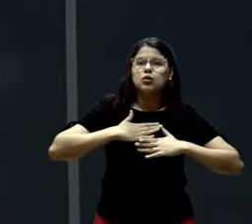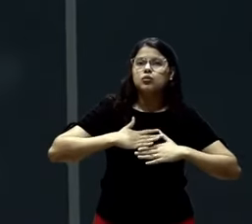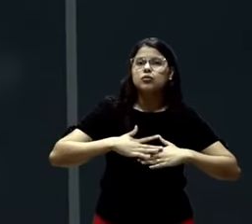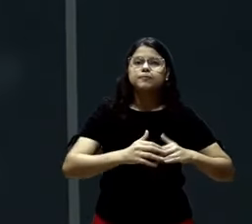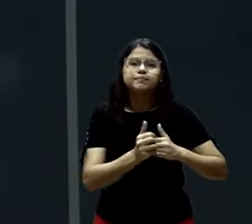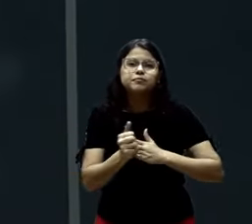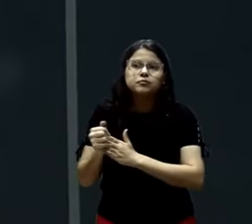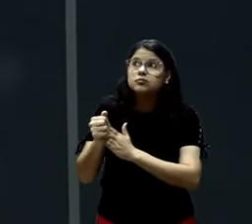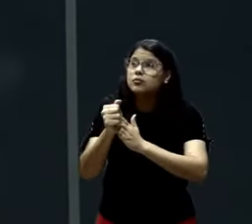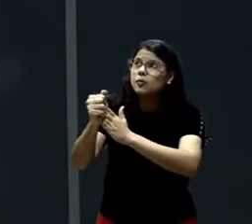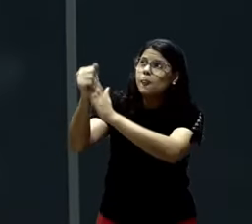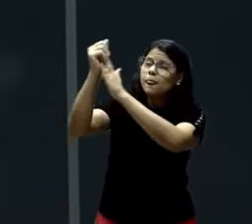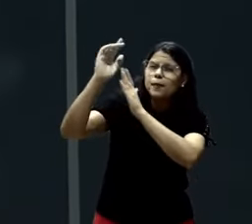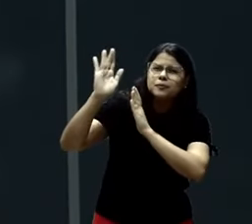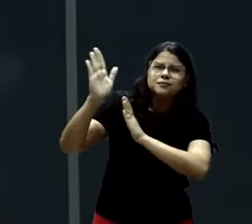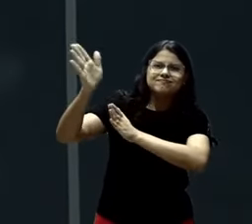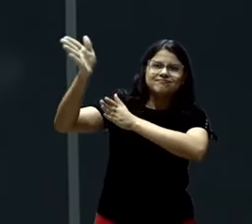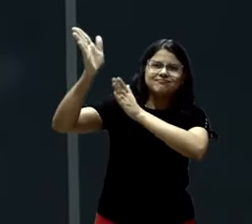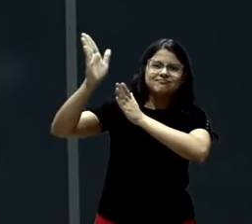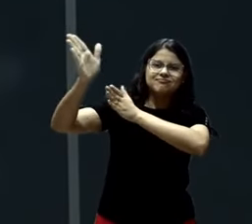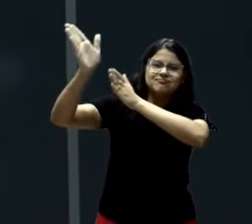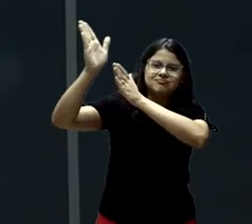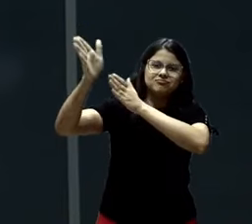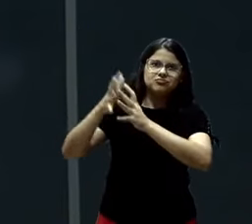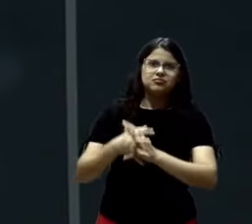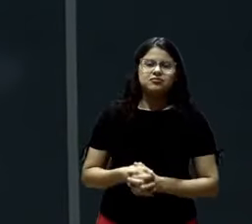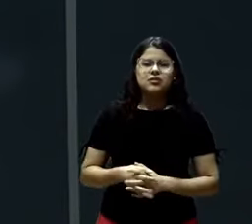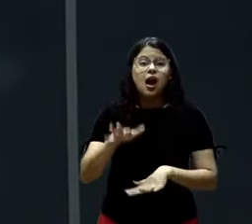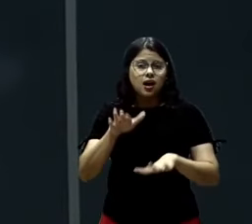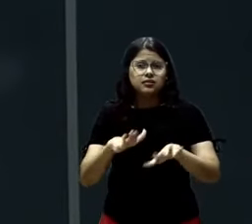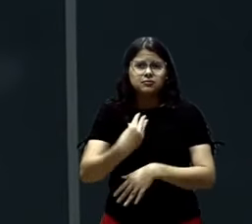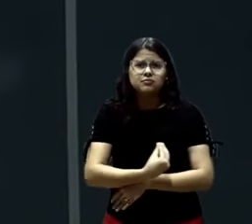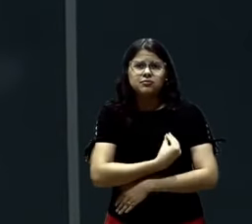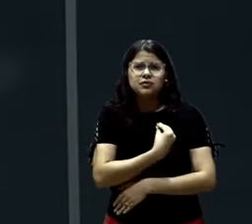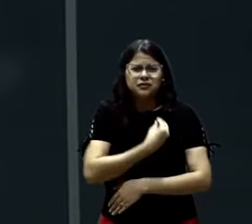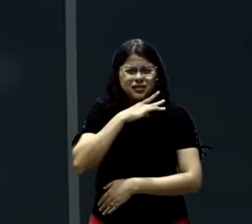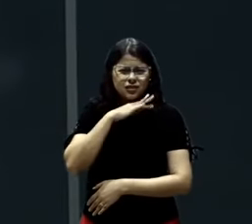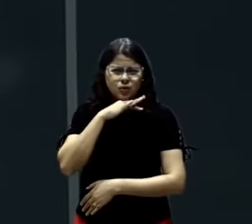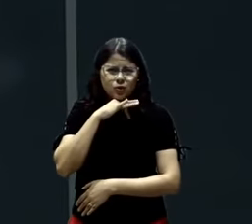oração, Deus vai direcionando. Se está ruim, ora.